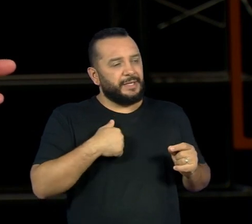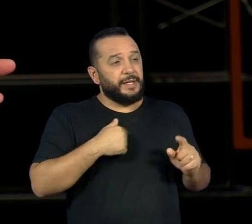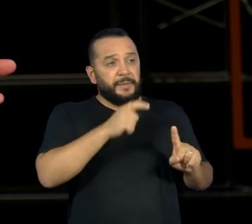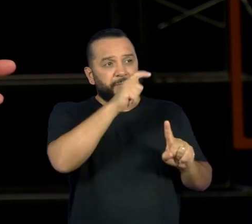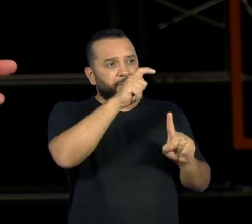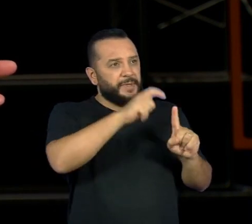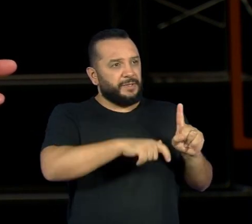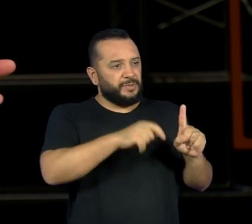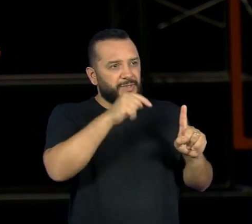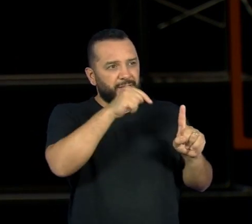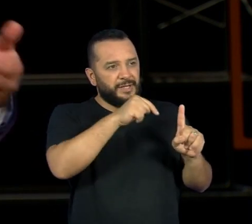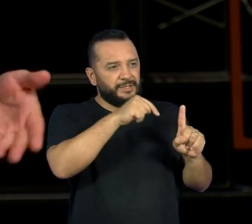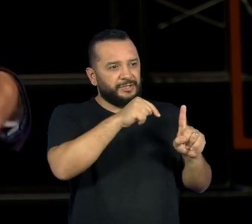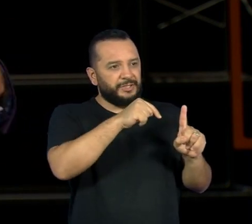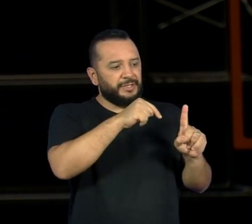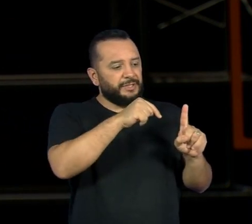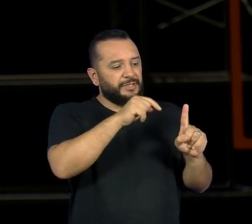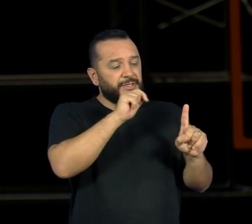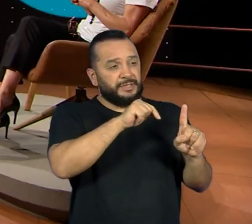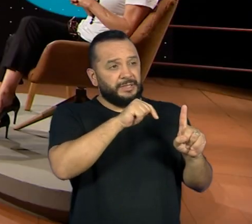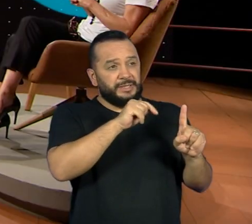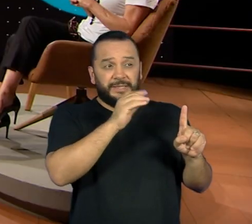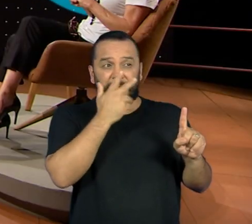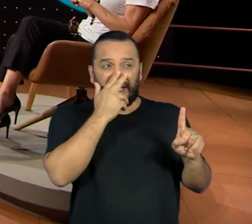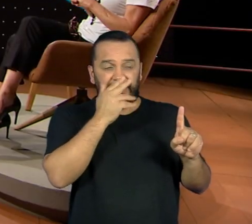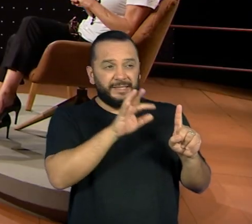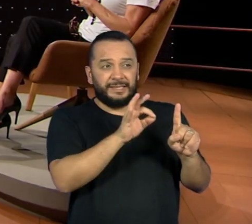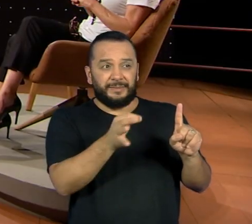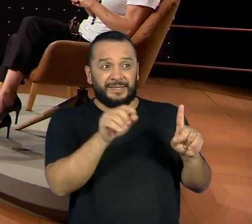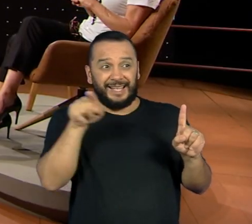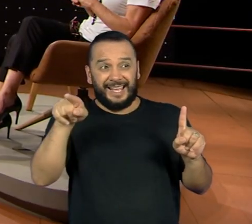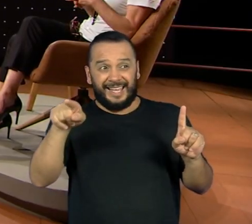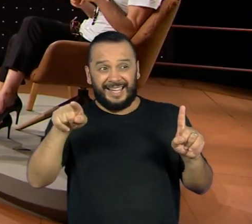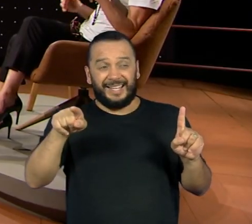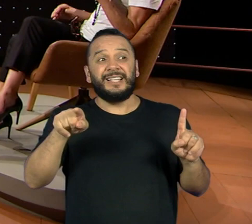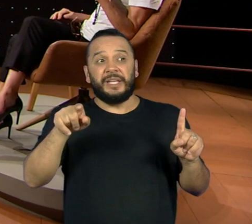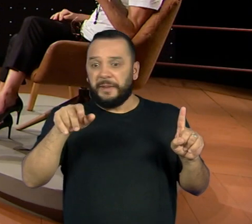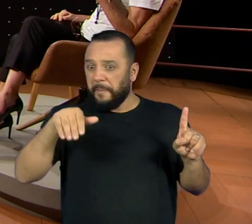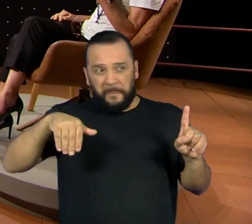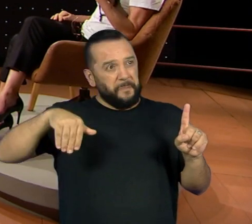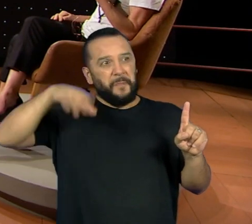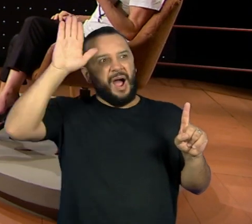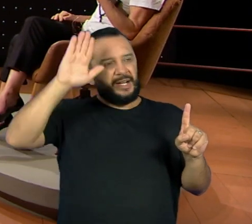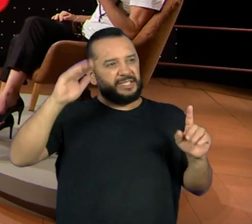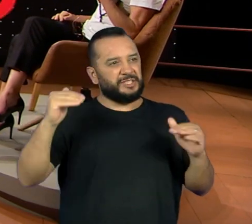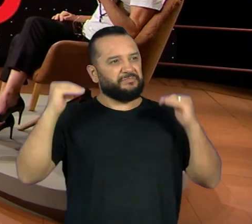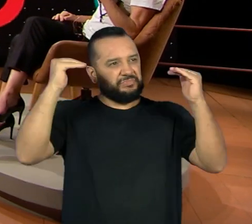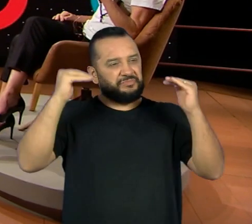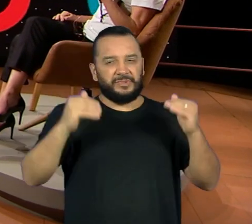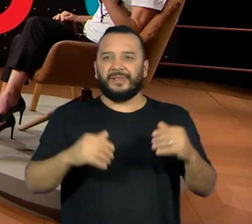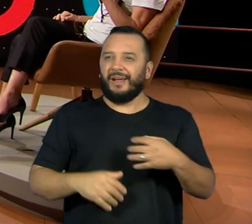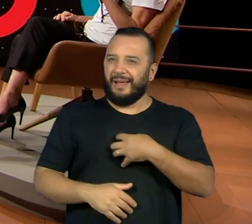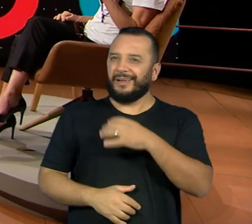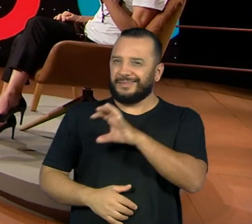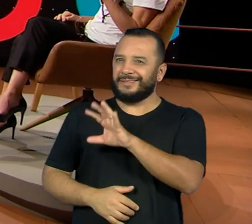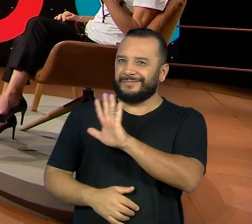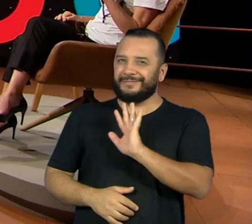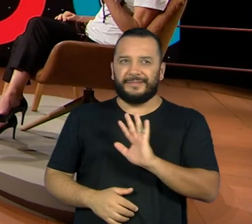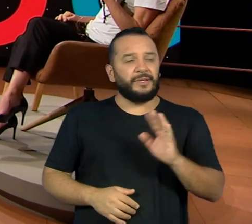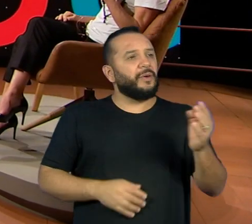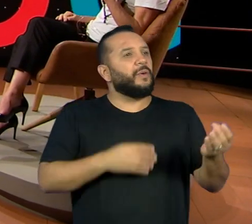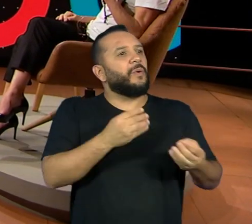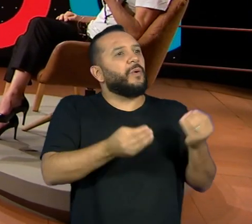que ele interpretasse. Com certeza. Embora os personagens estivessem nele. É ele mesmo. Né? E como é que você enfrentou